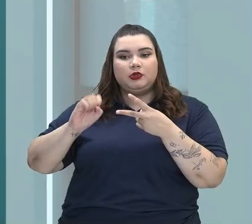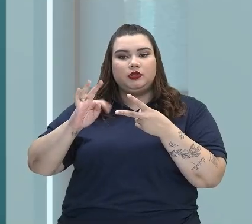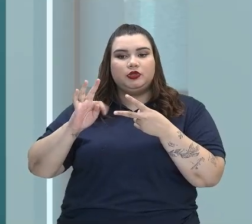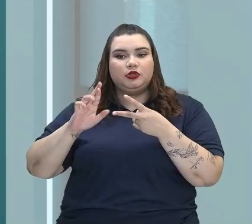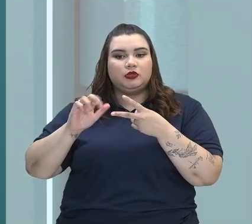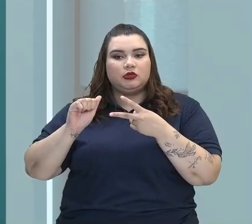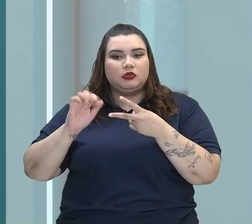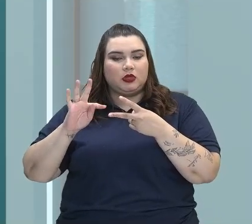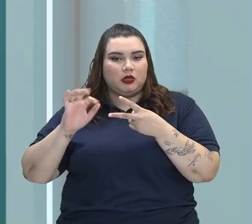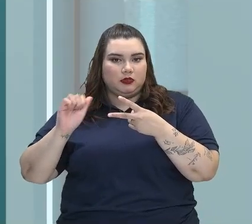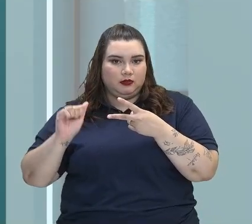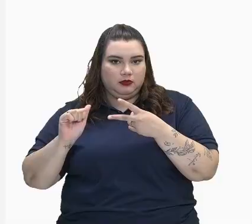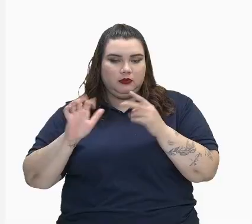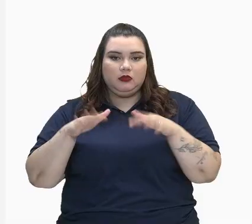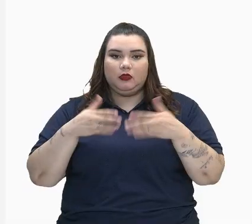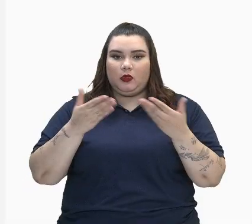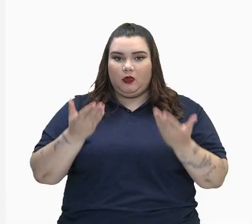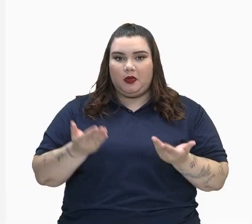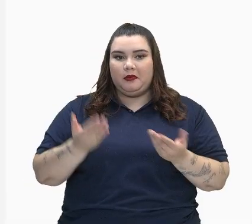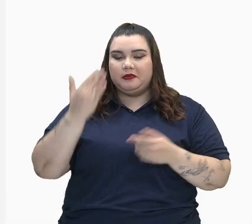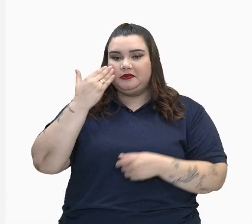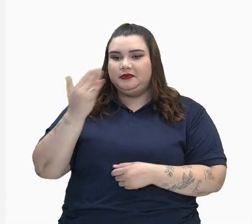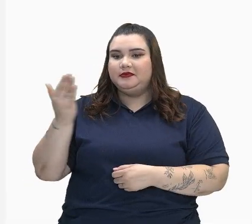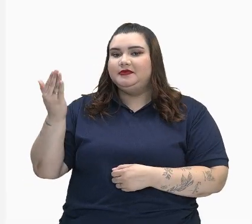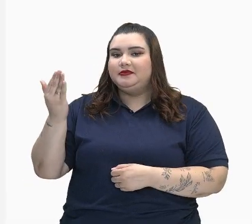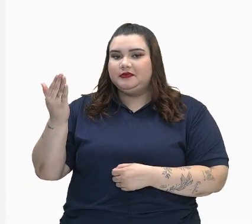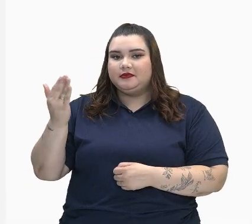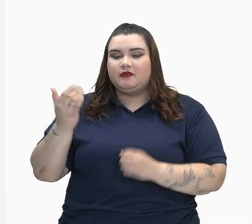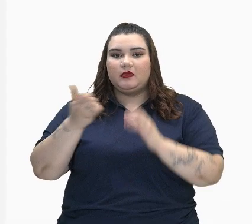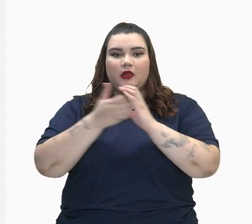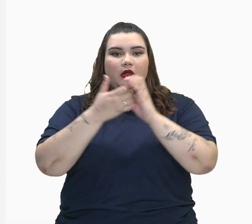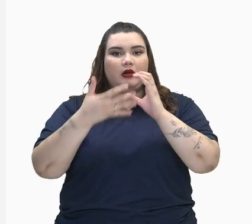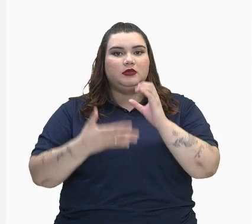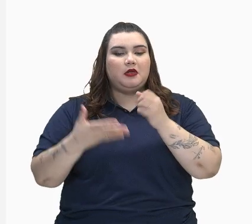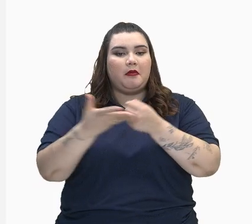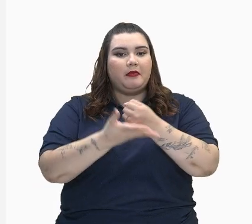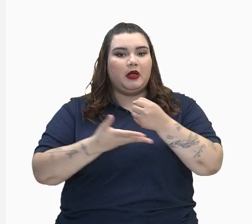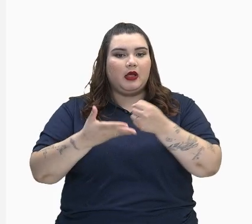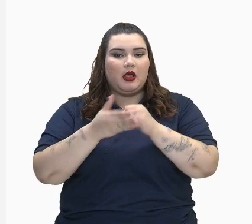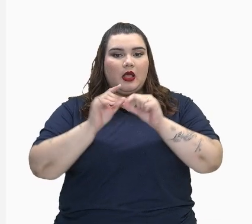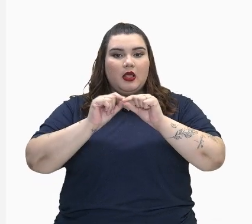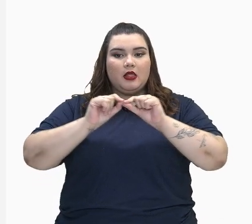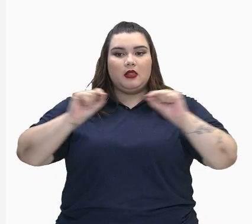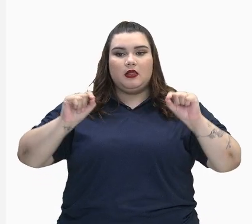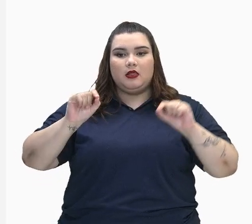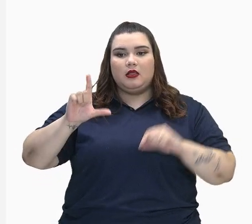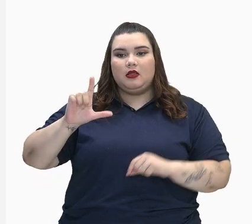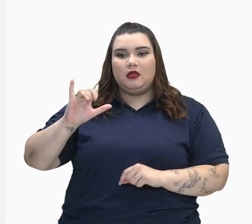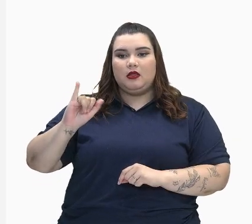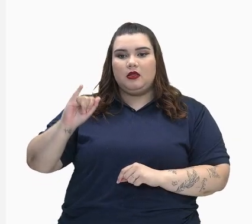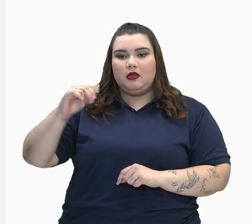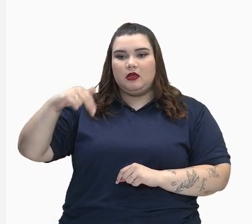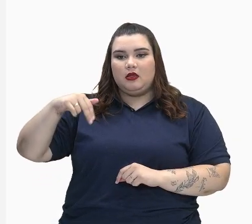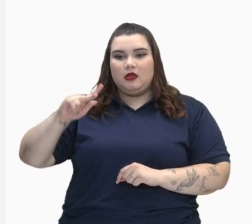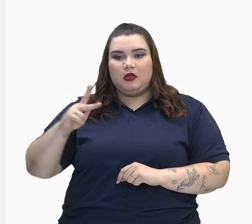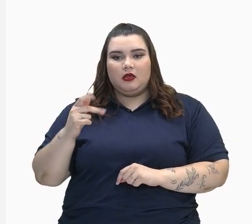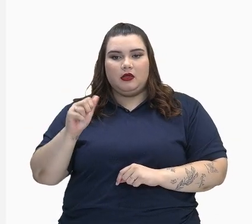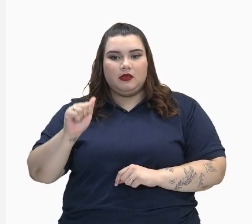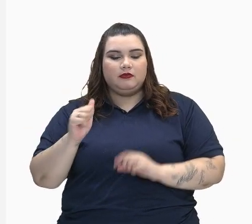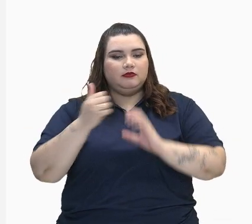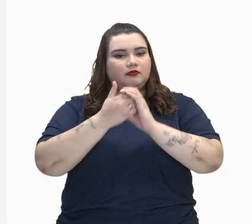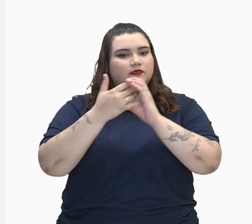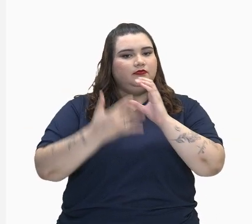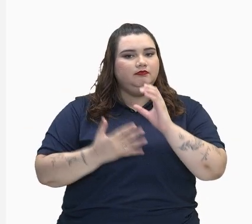básico que compõe? Vamos ver? Então, no conceito básico, a linha é um dos elementos